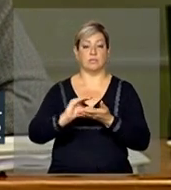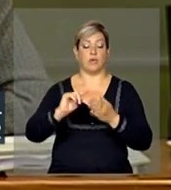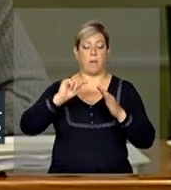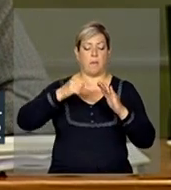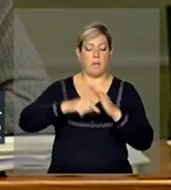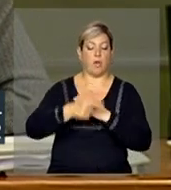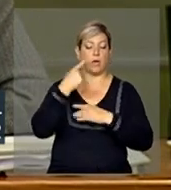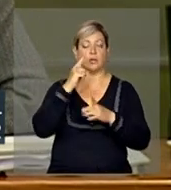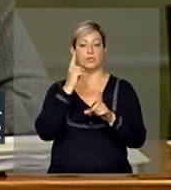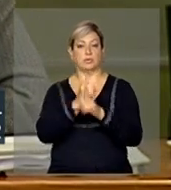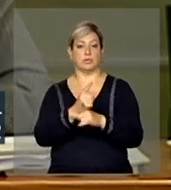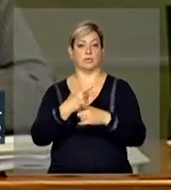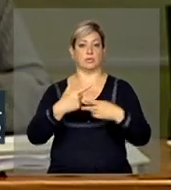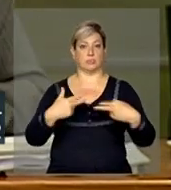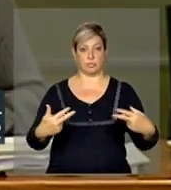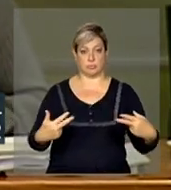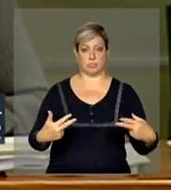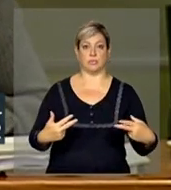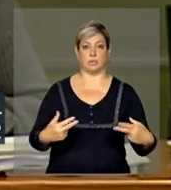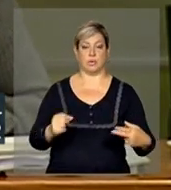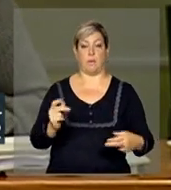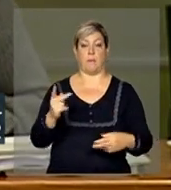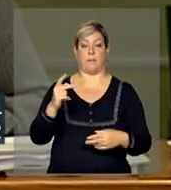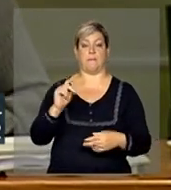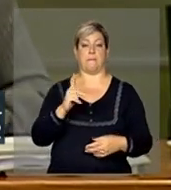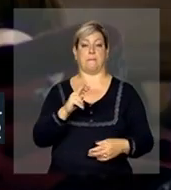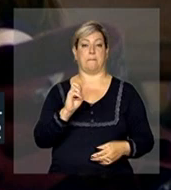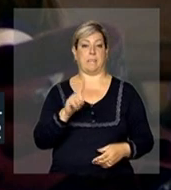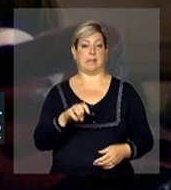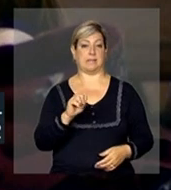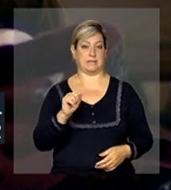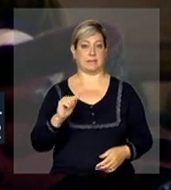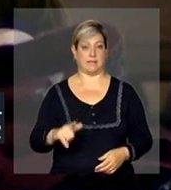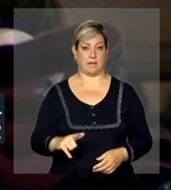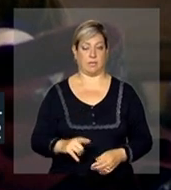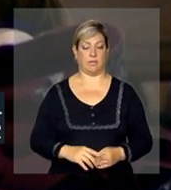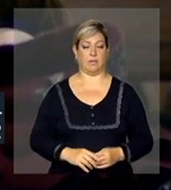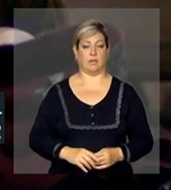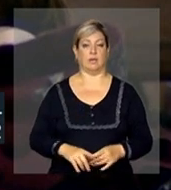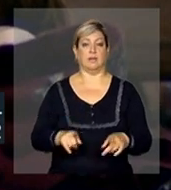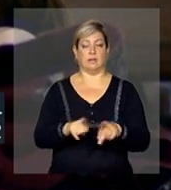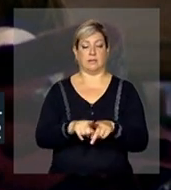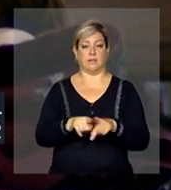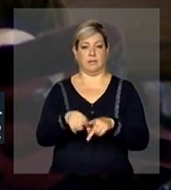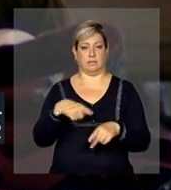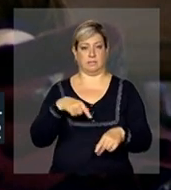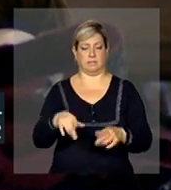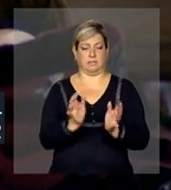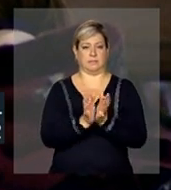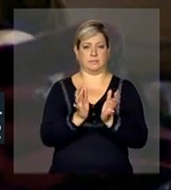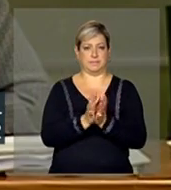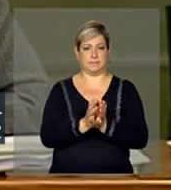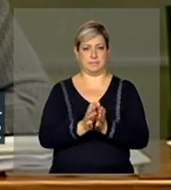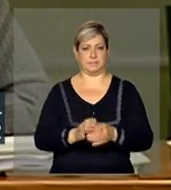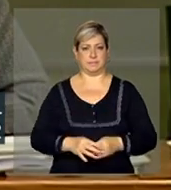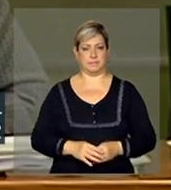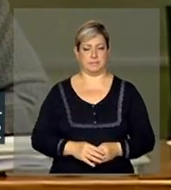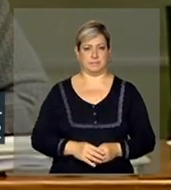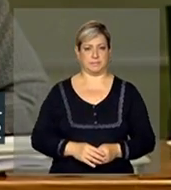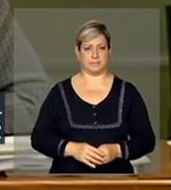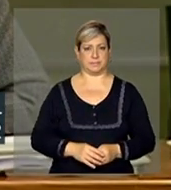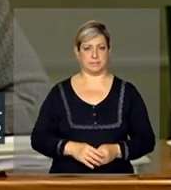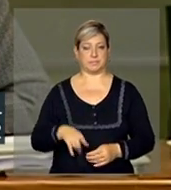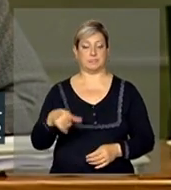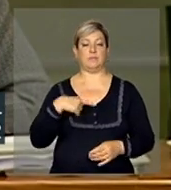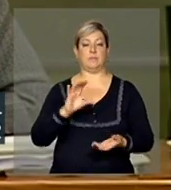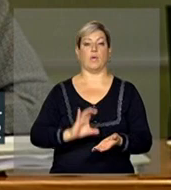das descobertas do pré-sal. E a companhia, eu sou do Conselho